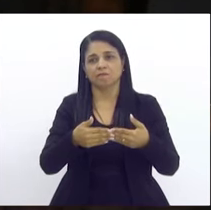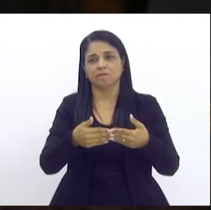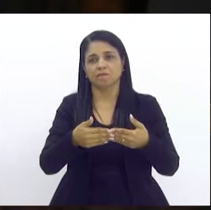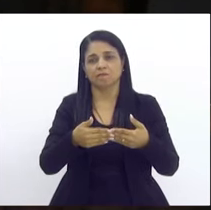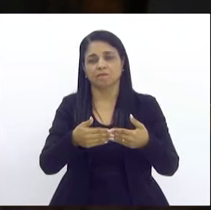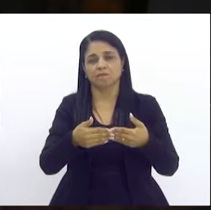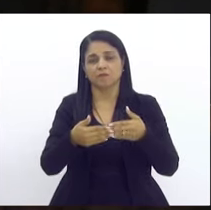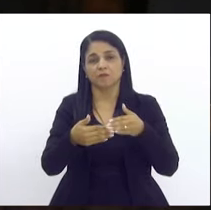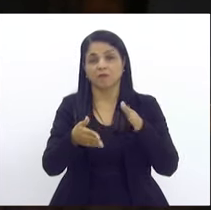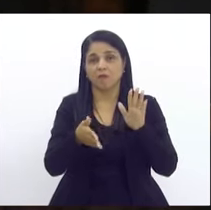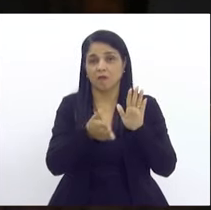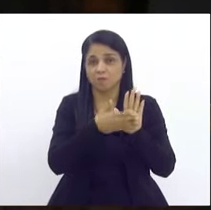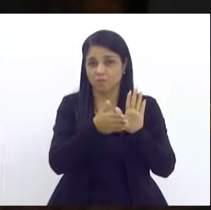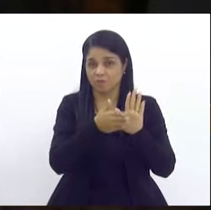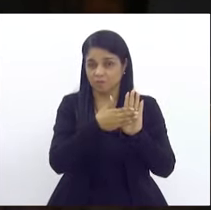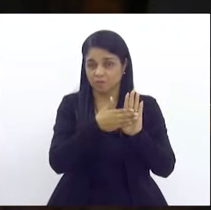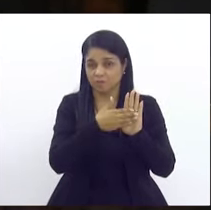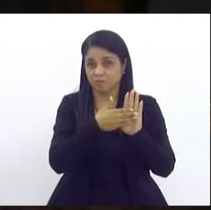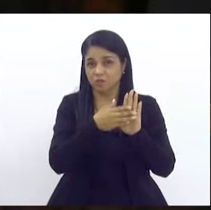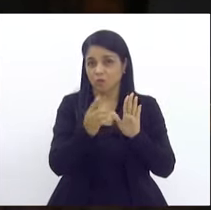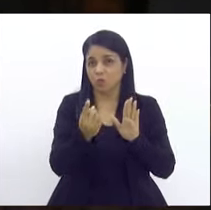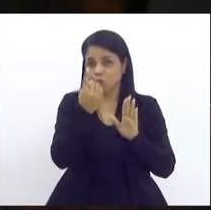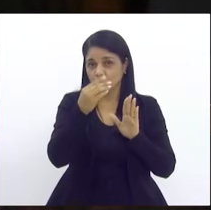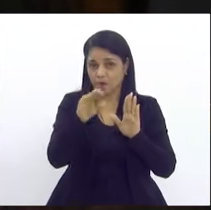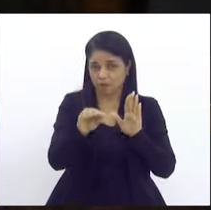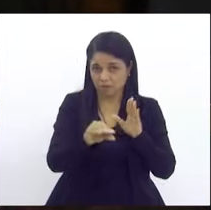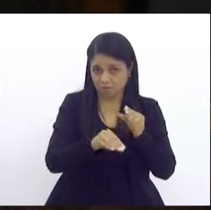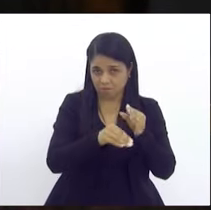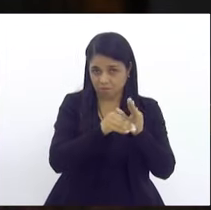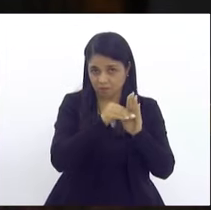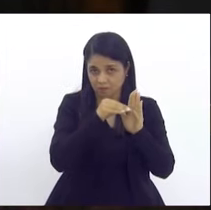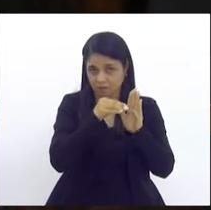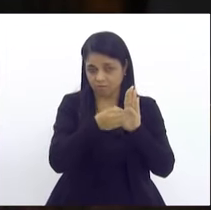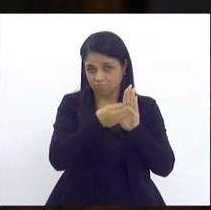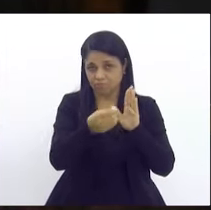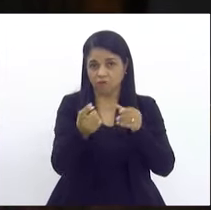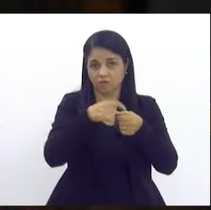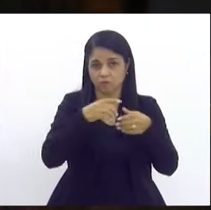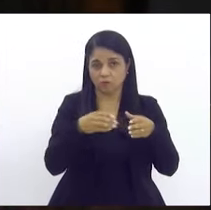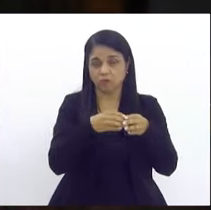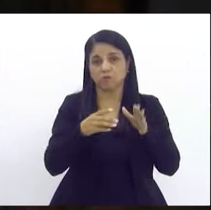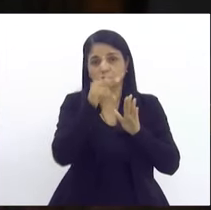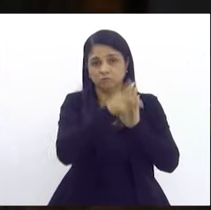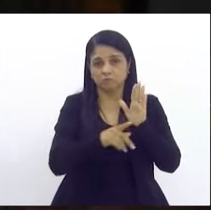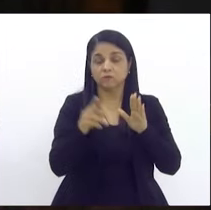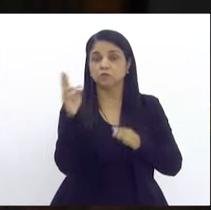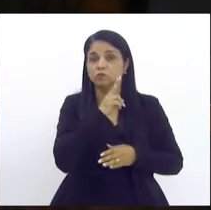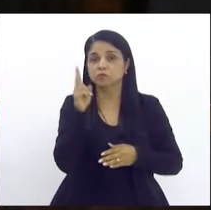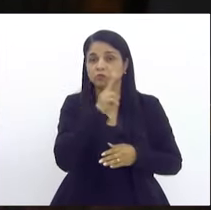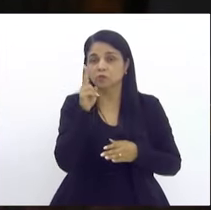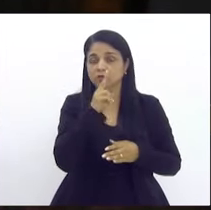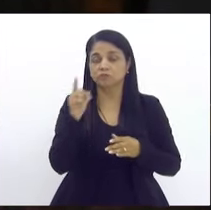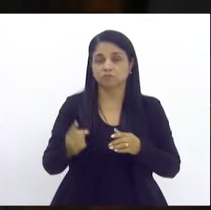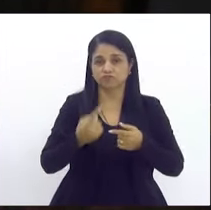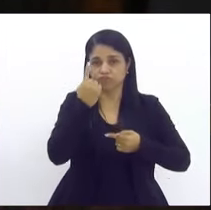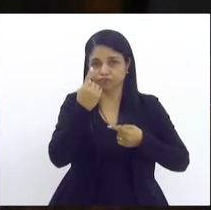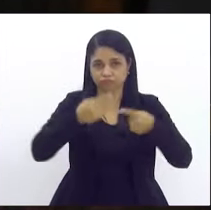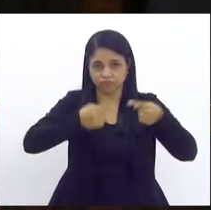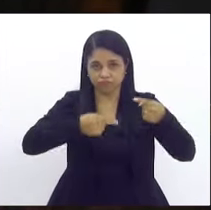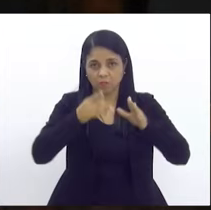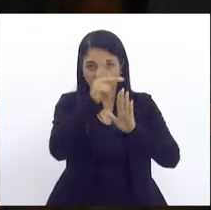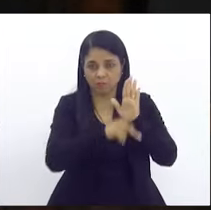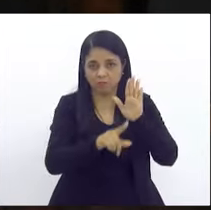A presente proposta recebeu uma emenda e retorna às comissões. Anuncio, em regime de urgência, em discussão única, projeto de